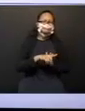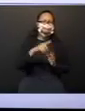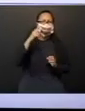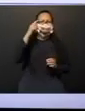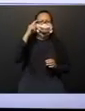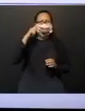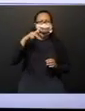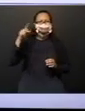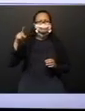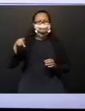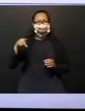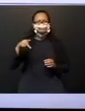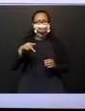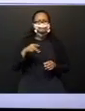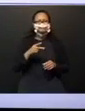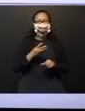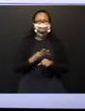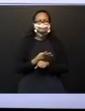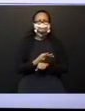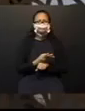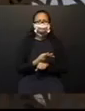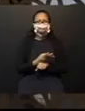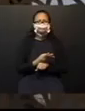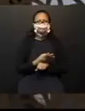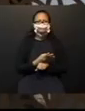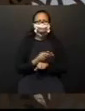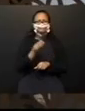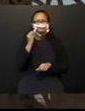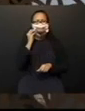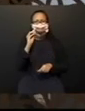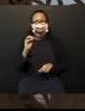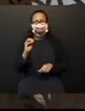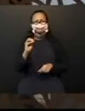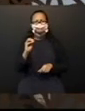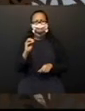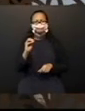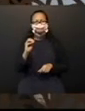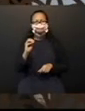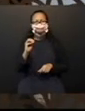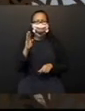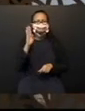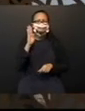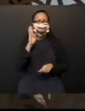aplicativo. E por hoje é só. Beijo para vocês. Divirtam-se e até a próxima aula.